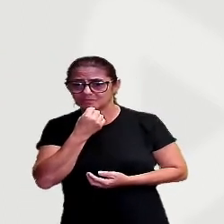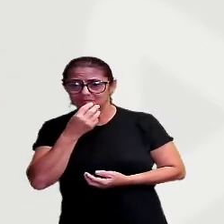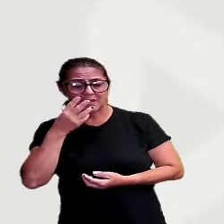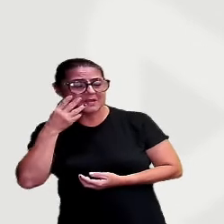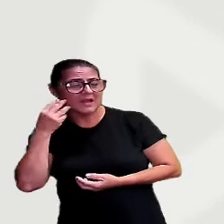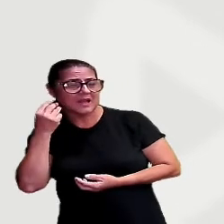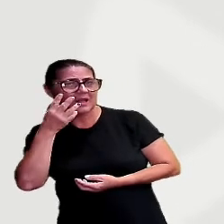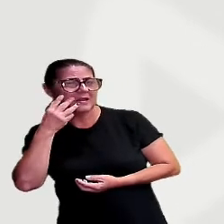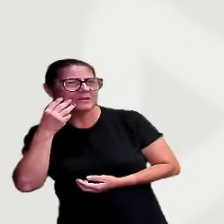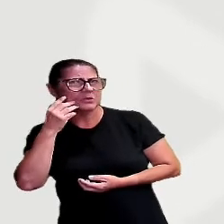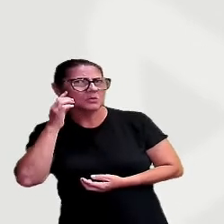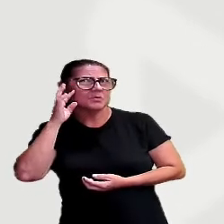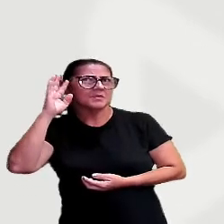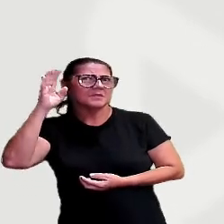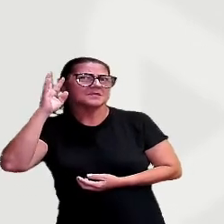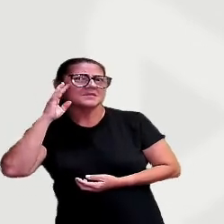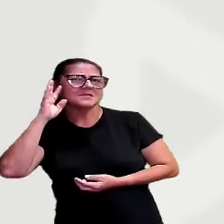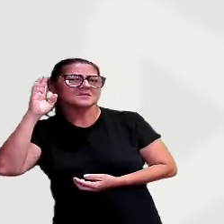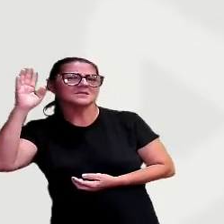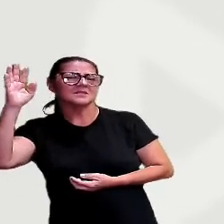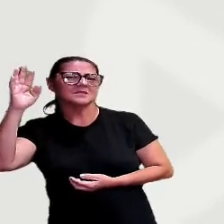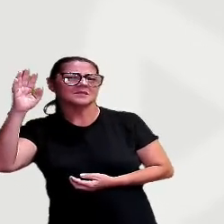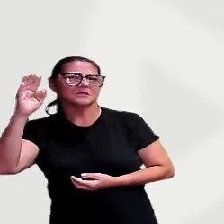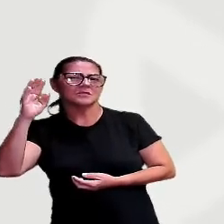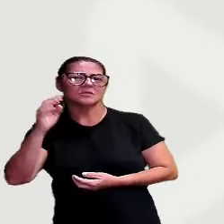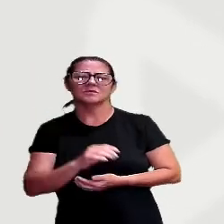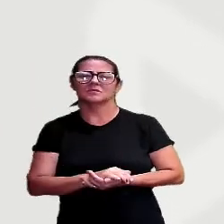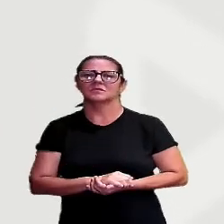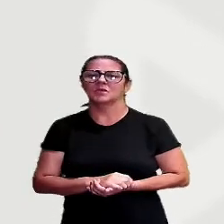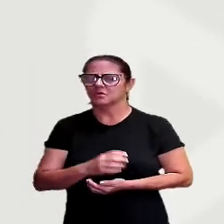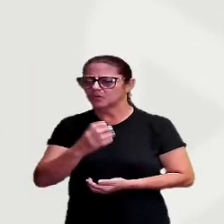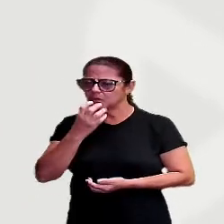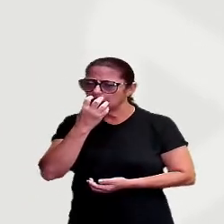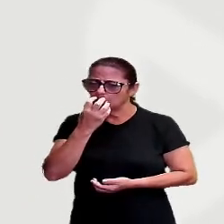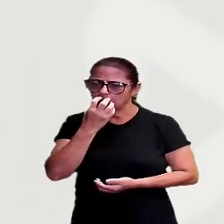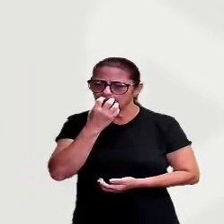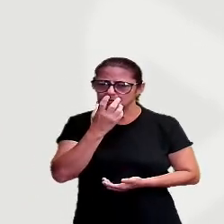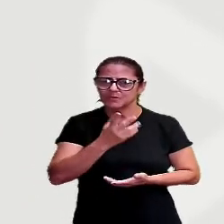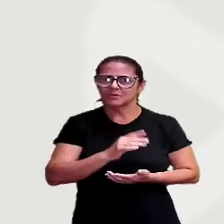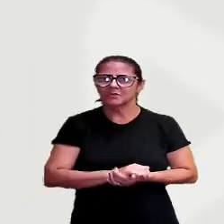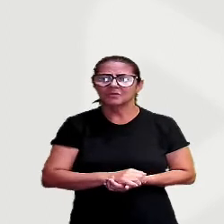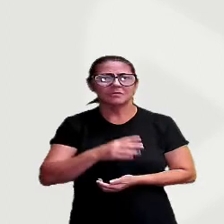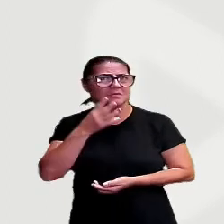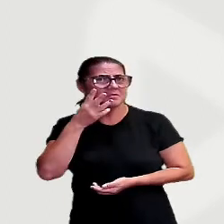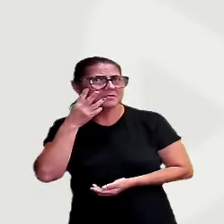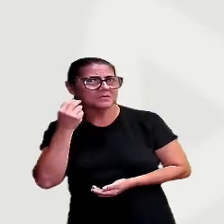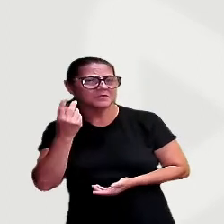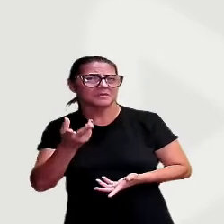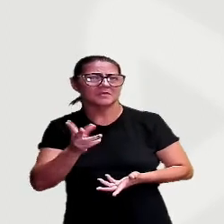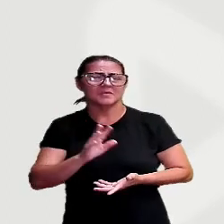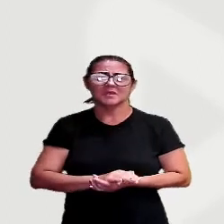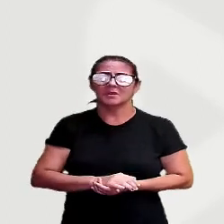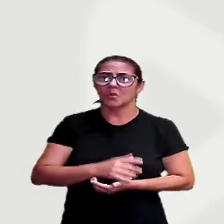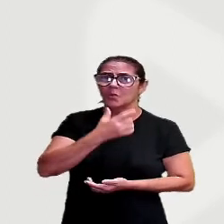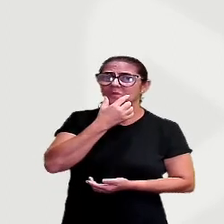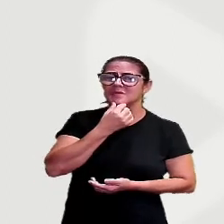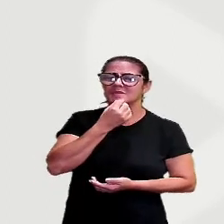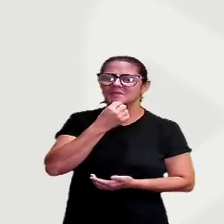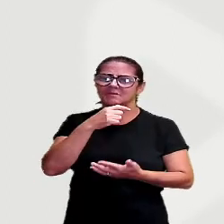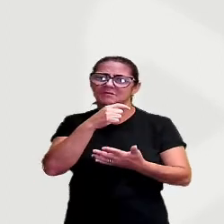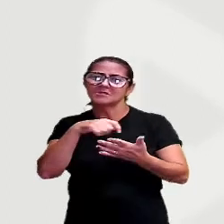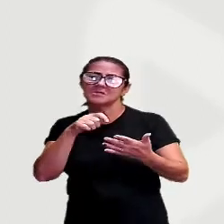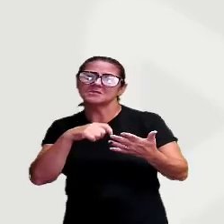a história, ela relata o quê? Sobre o dog e o cat. Então, a gente tem aí o man, exatamente o que está